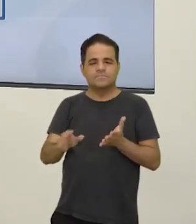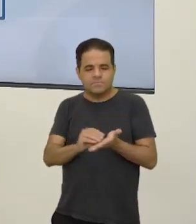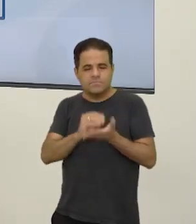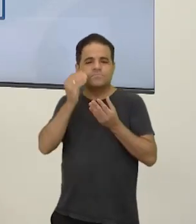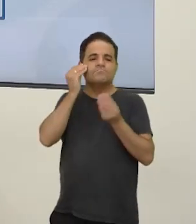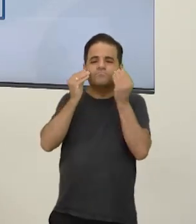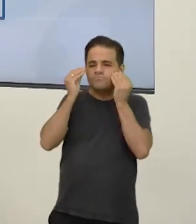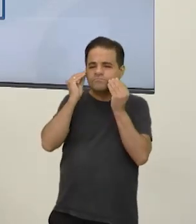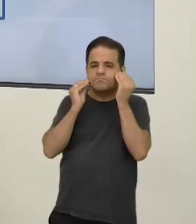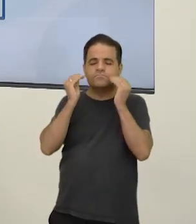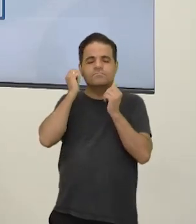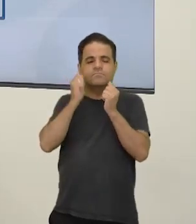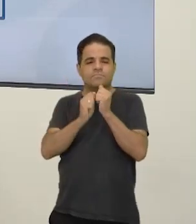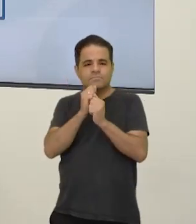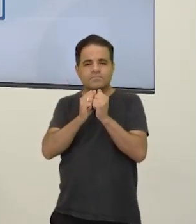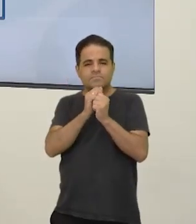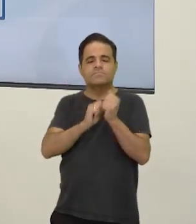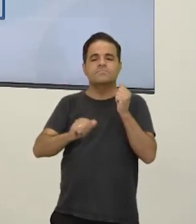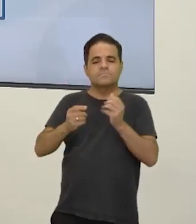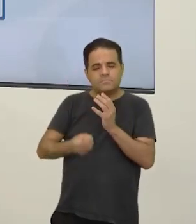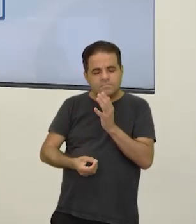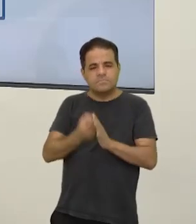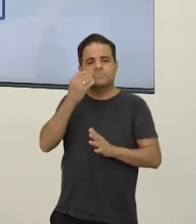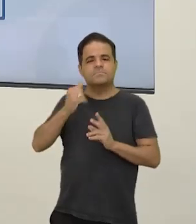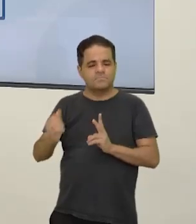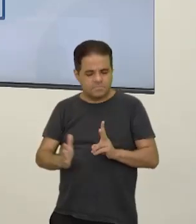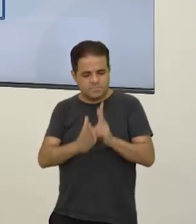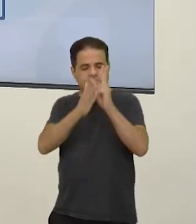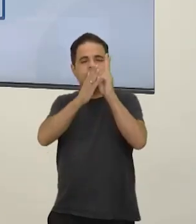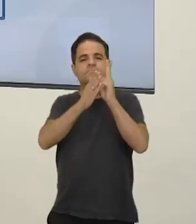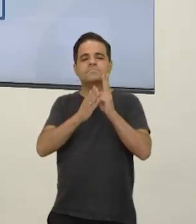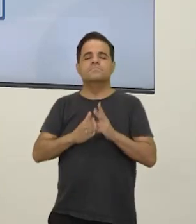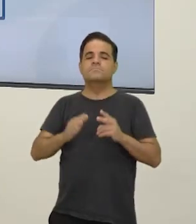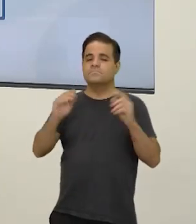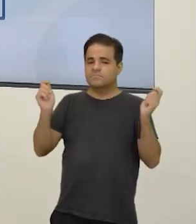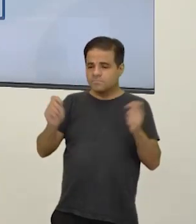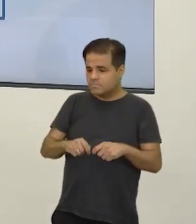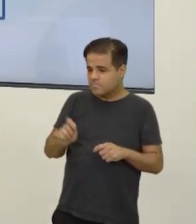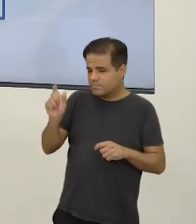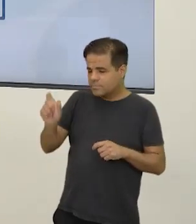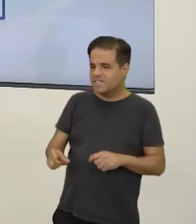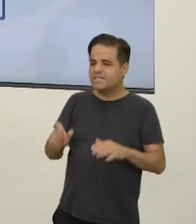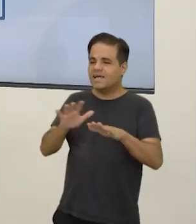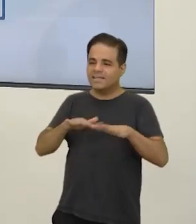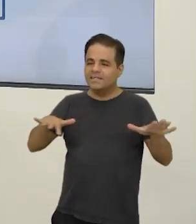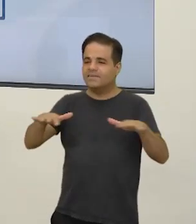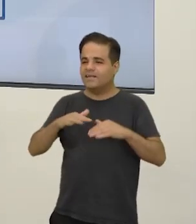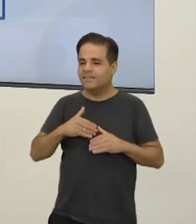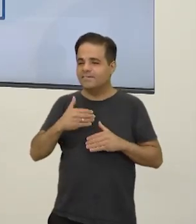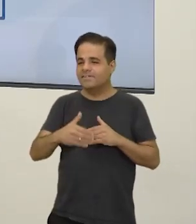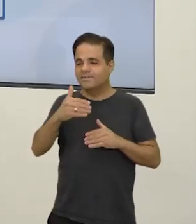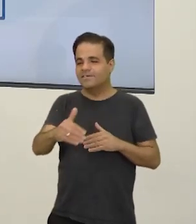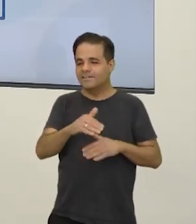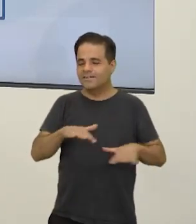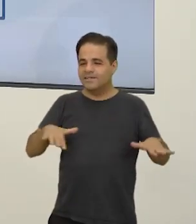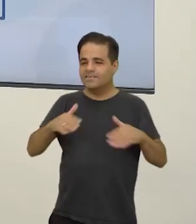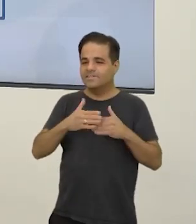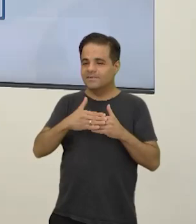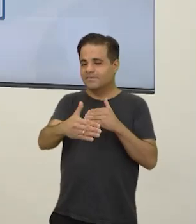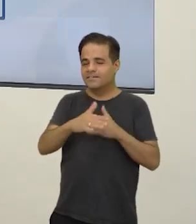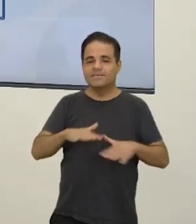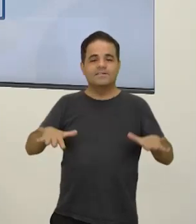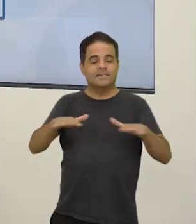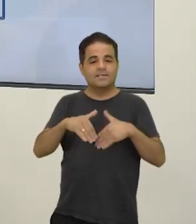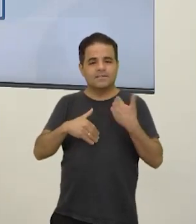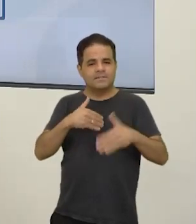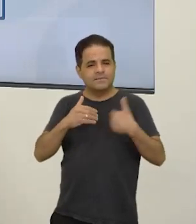na aljava e criando uma indígena fictícia. Vou chamar de Índia, porque aquela indígena não existe. Uma indígena que